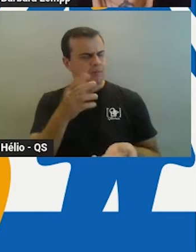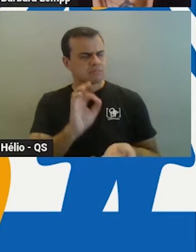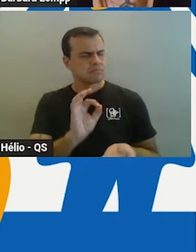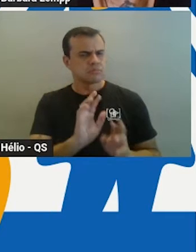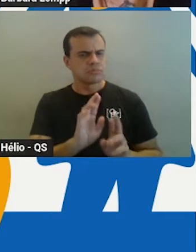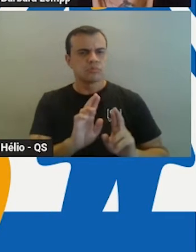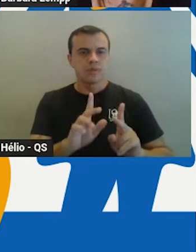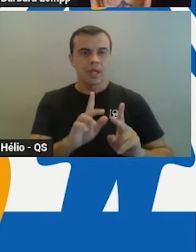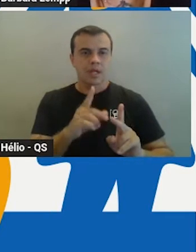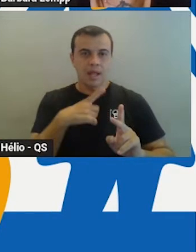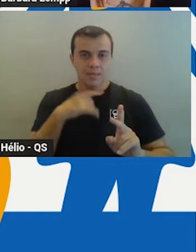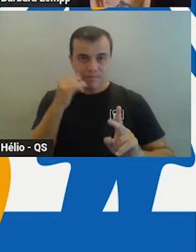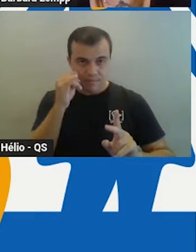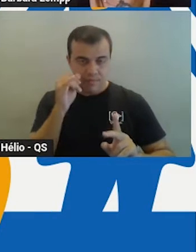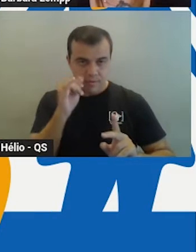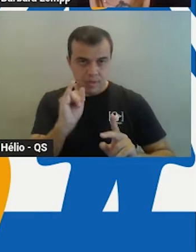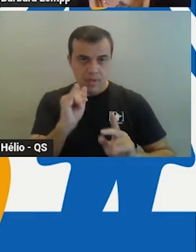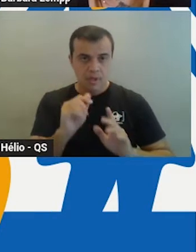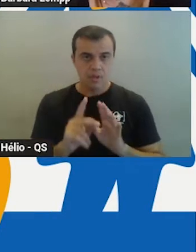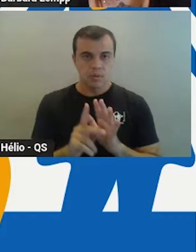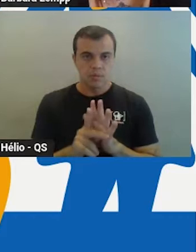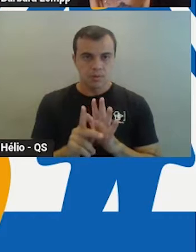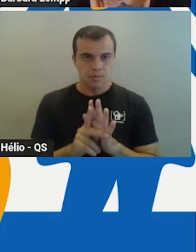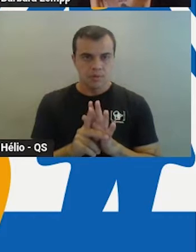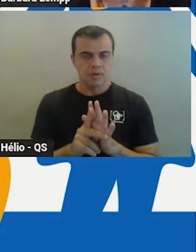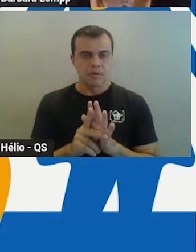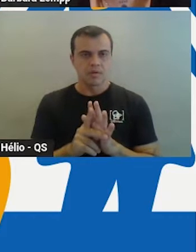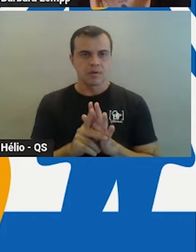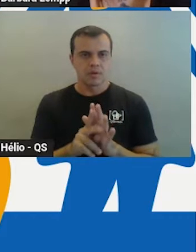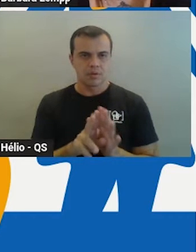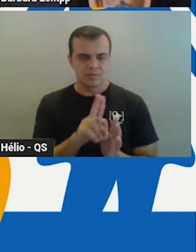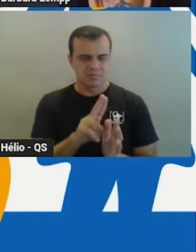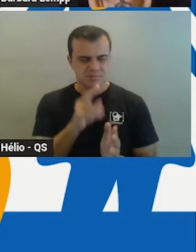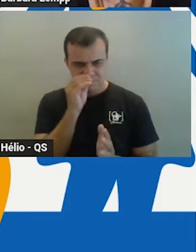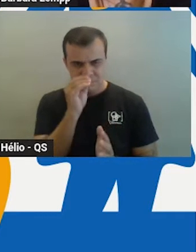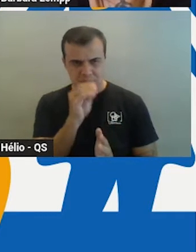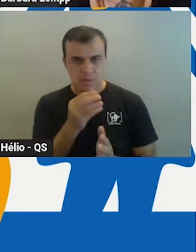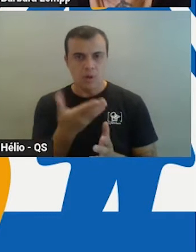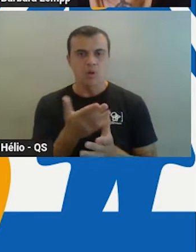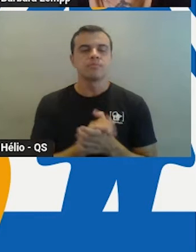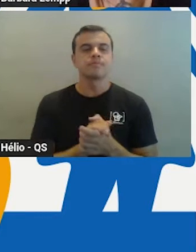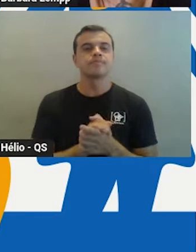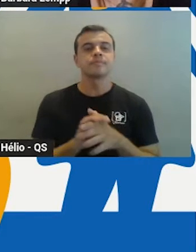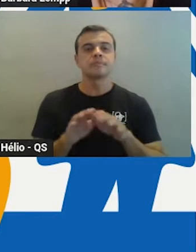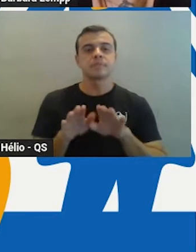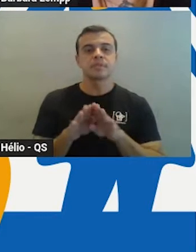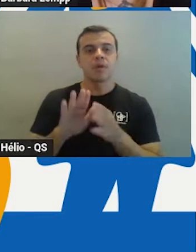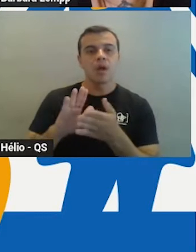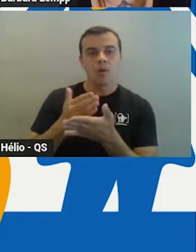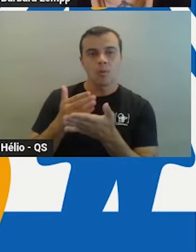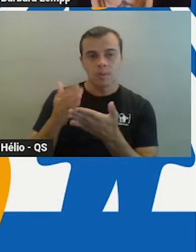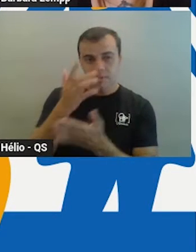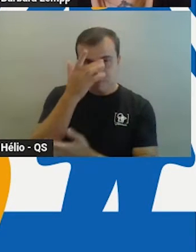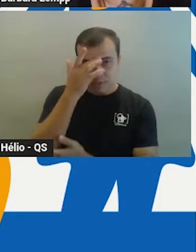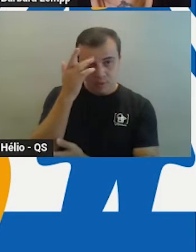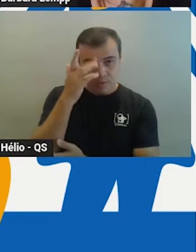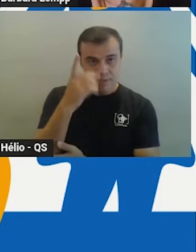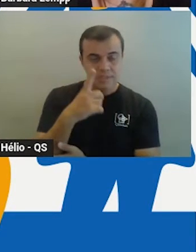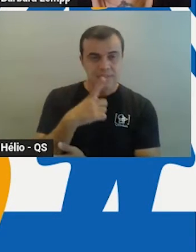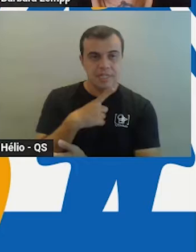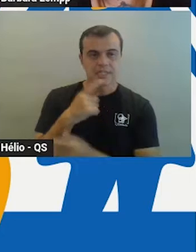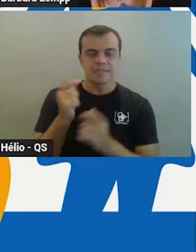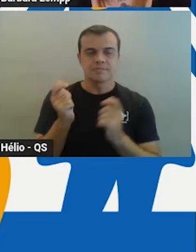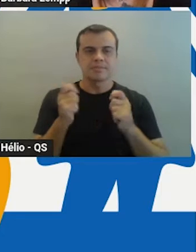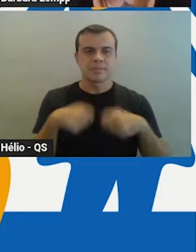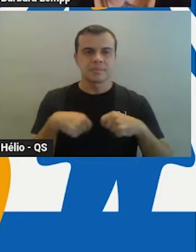Então, é para evitar bastante mesmo o uso de né, o estereótipo. E para algumas pessoas que têm uma capacidade,